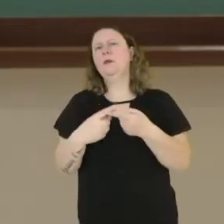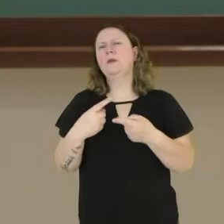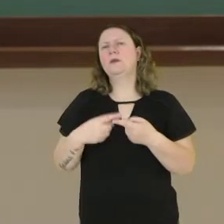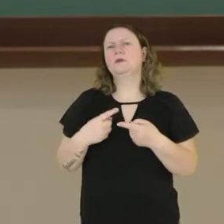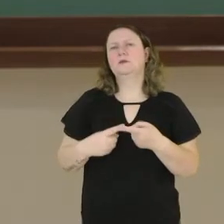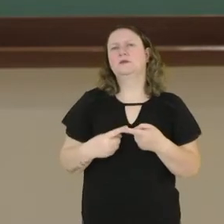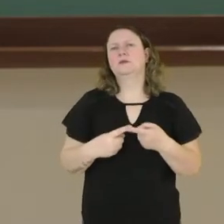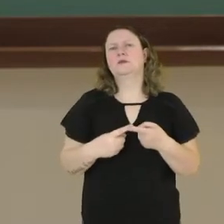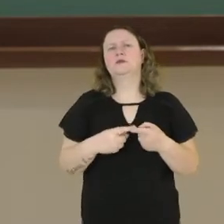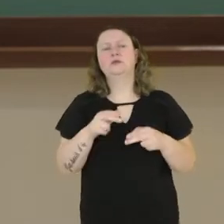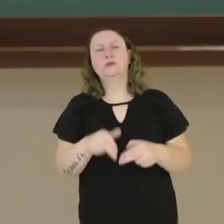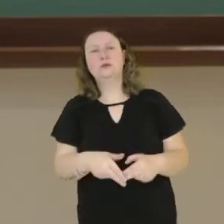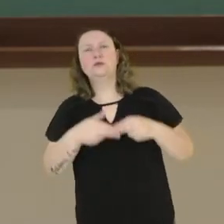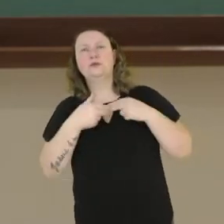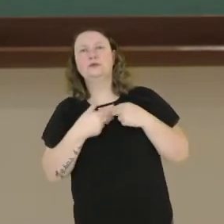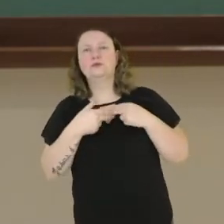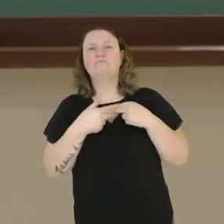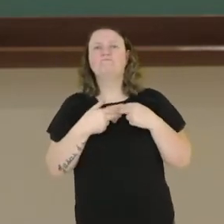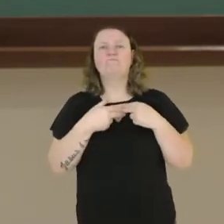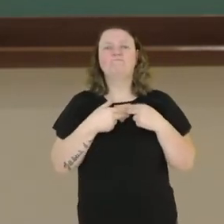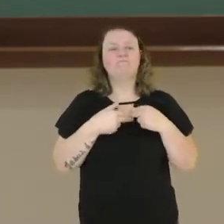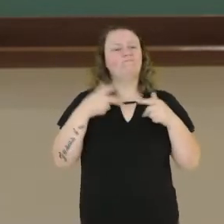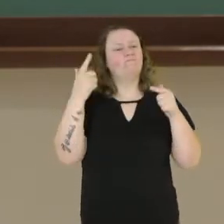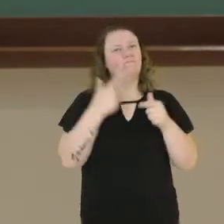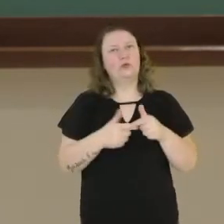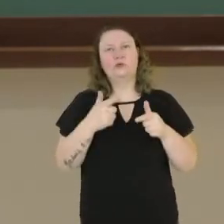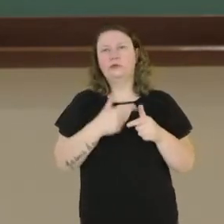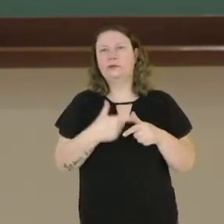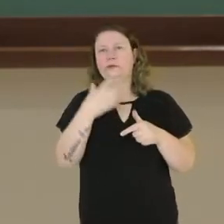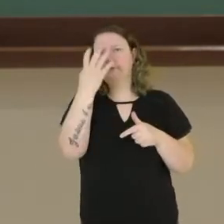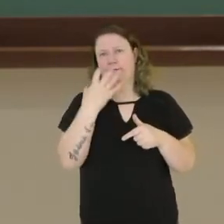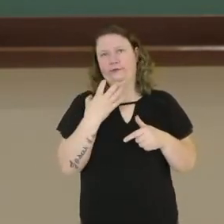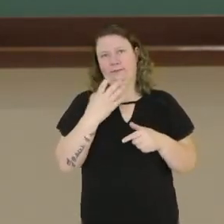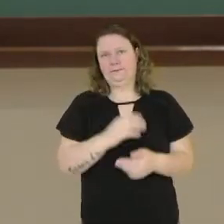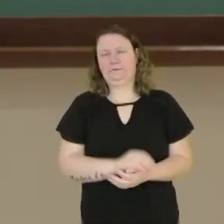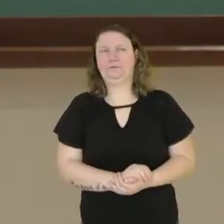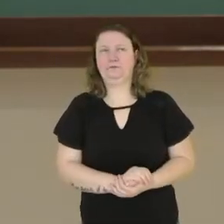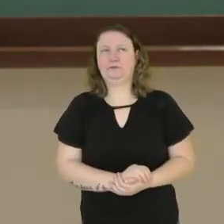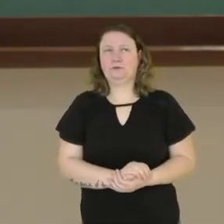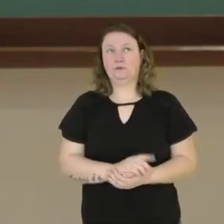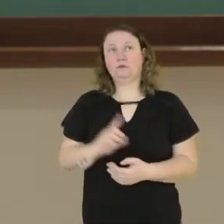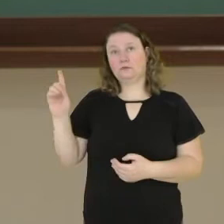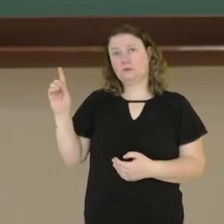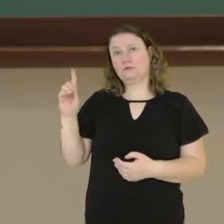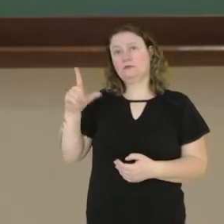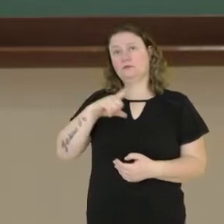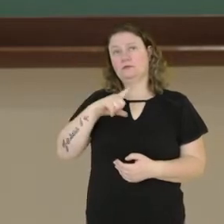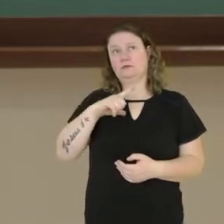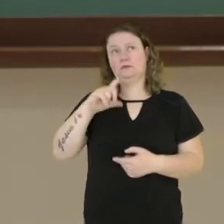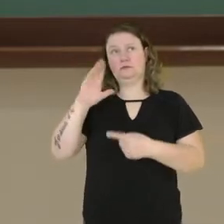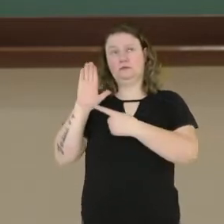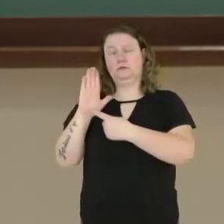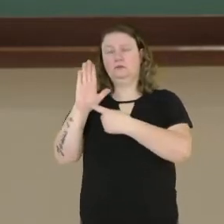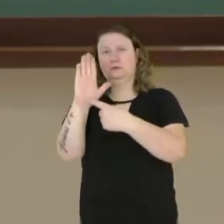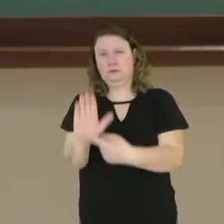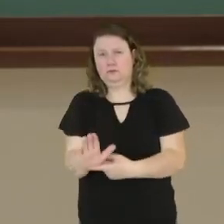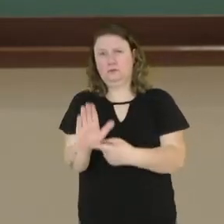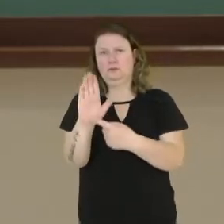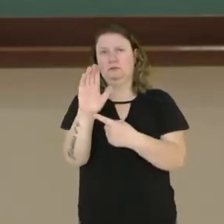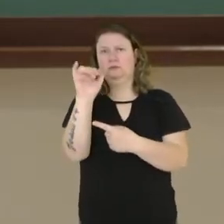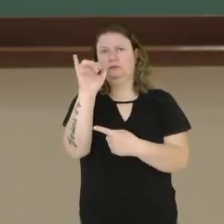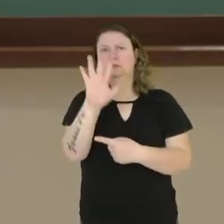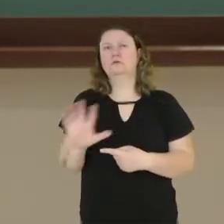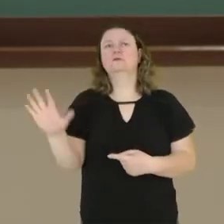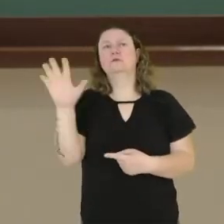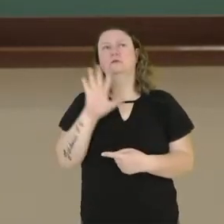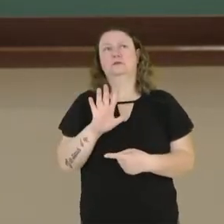os motivos que levaram a esse grande conflito. Aqui a gente tem uma representação de uma cena, né, ocorrida